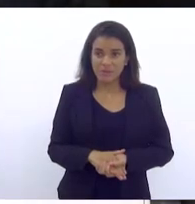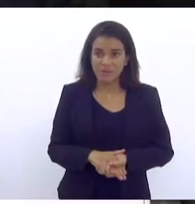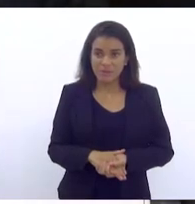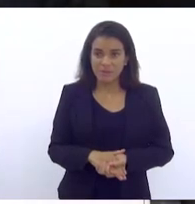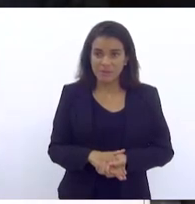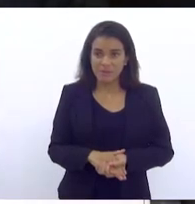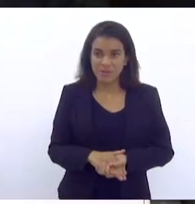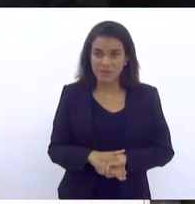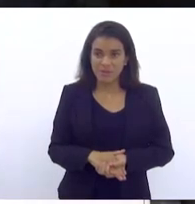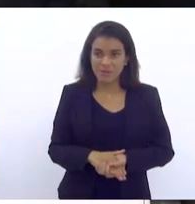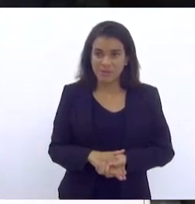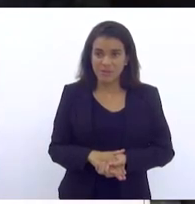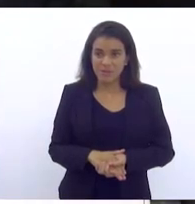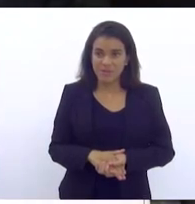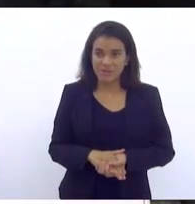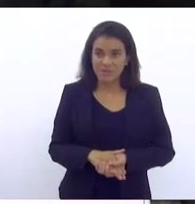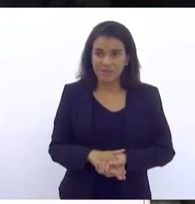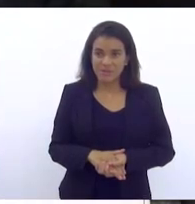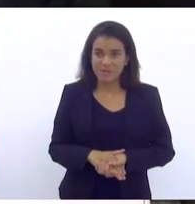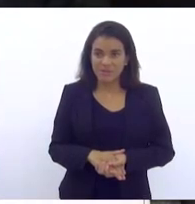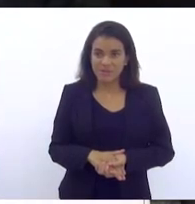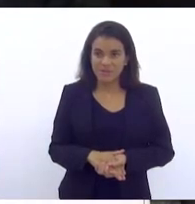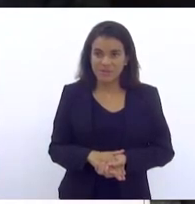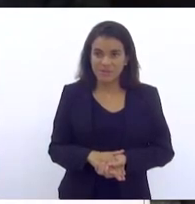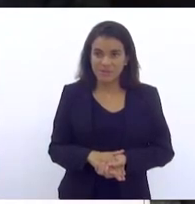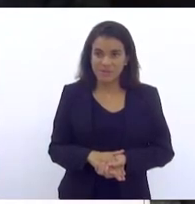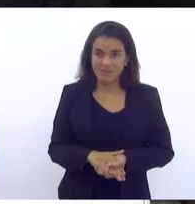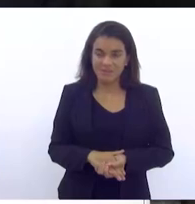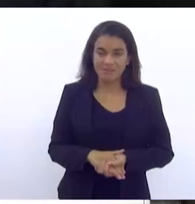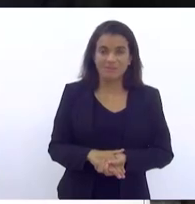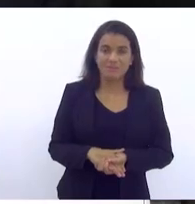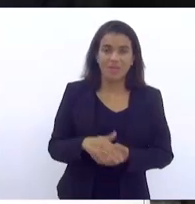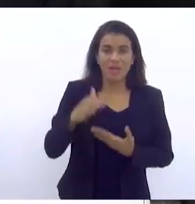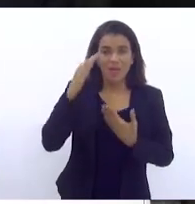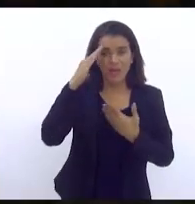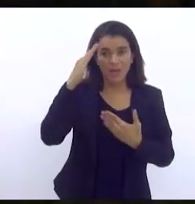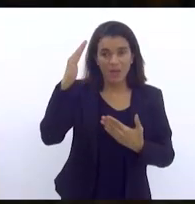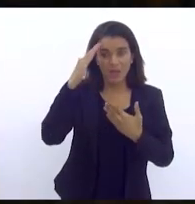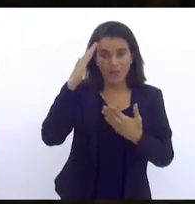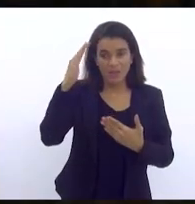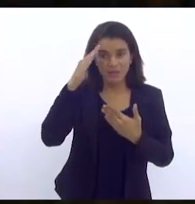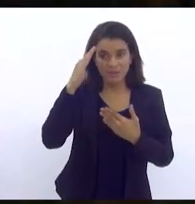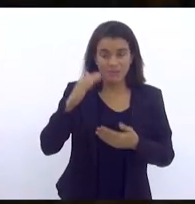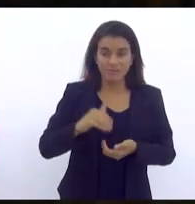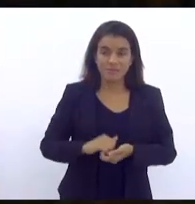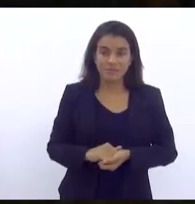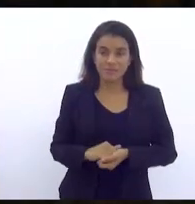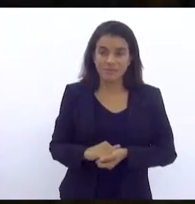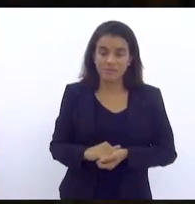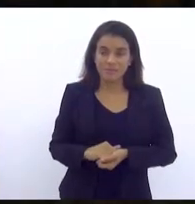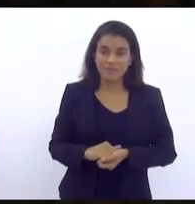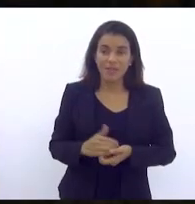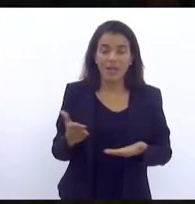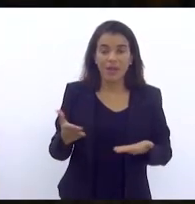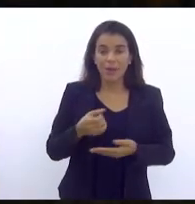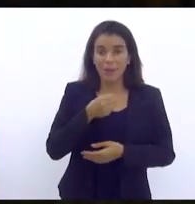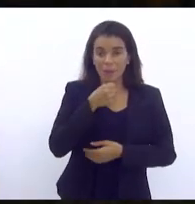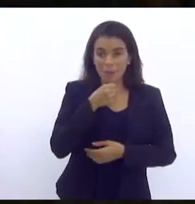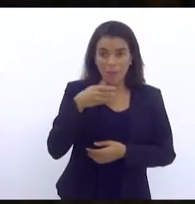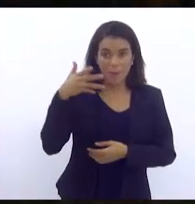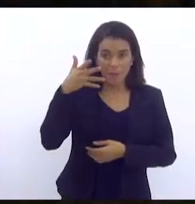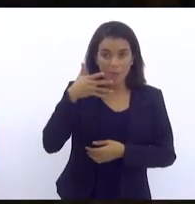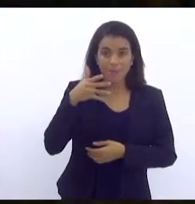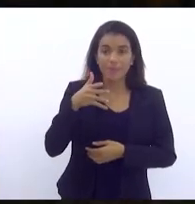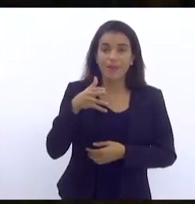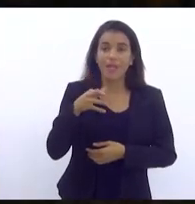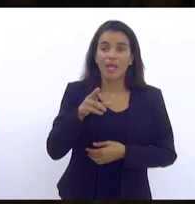acrescentar nosso trabalho tá certo tá bom tá bom muito obrigado agora vou passar a palavra pro Rio mais